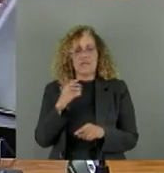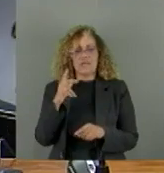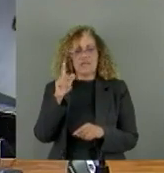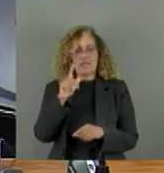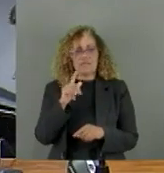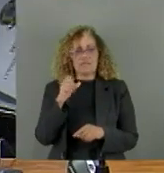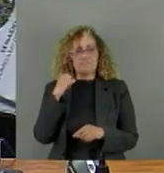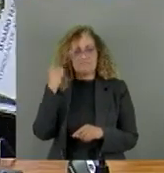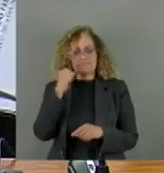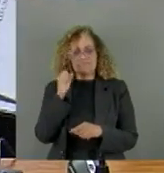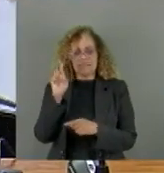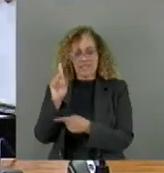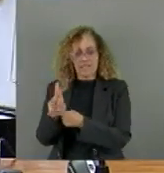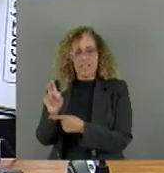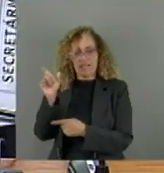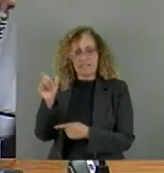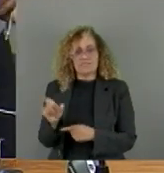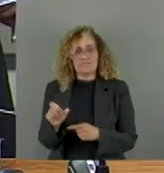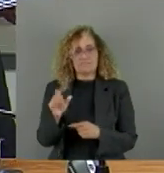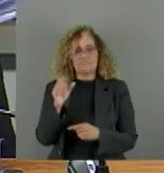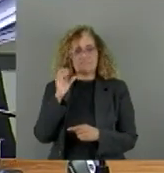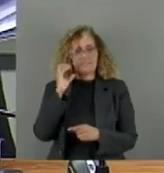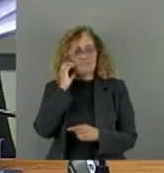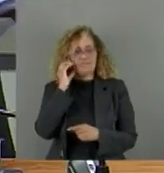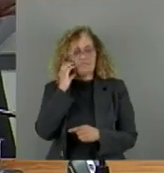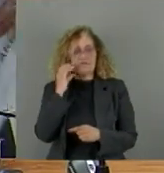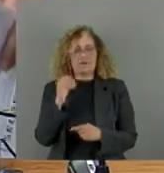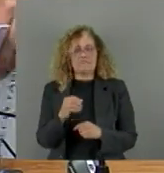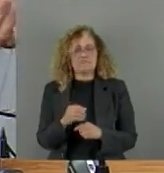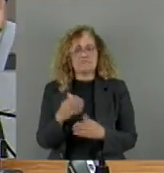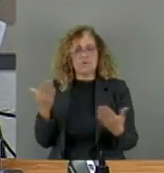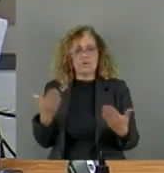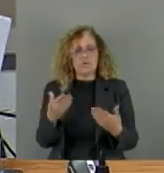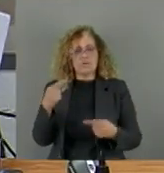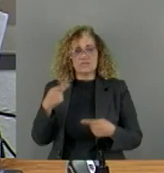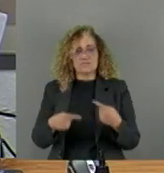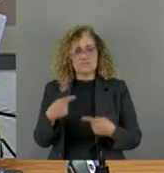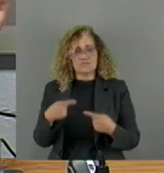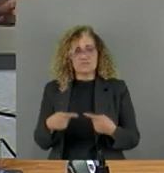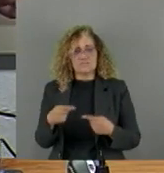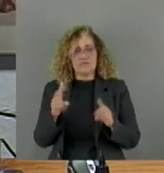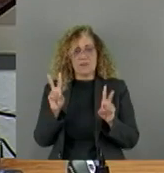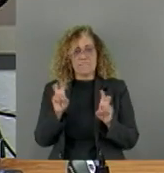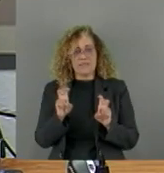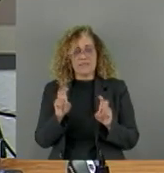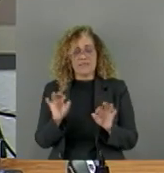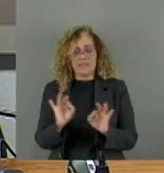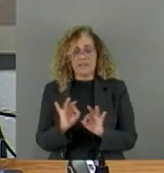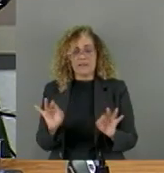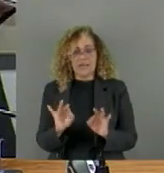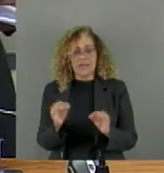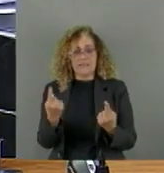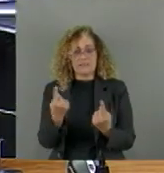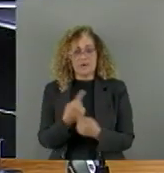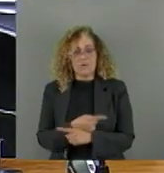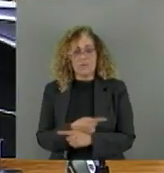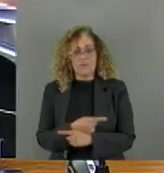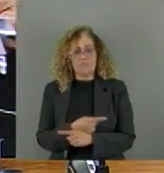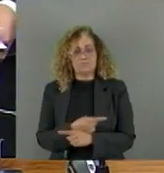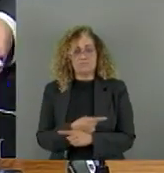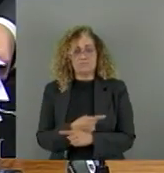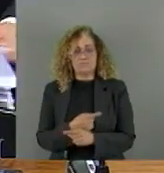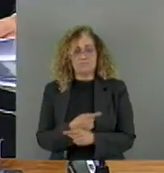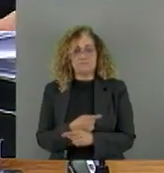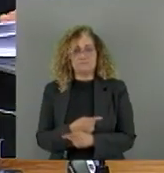autor do relatório. Coloco a matéria em discussão. Não havendo mais quem queira discutir, encerro